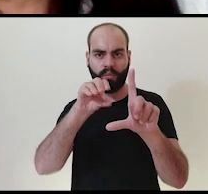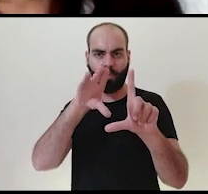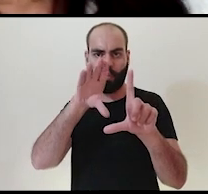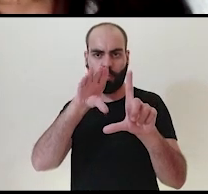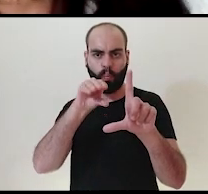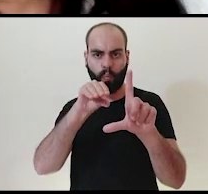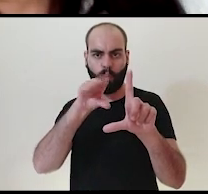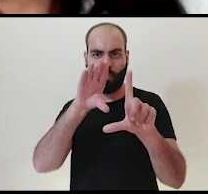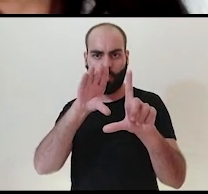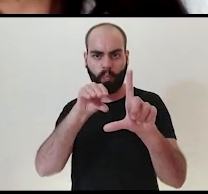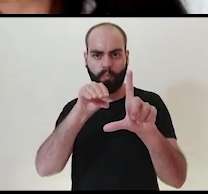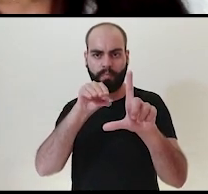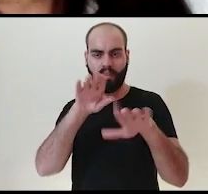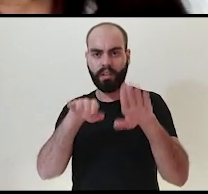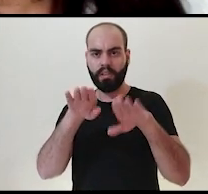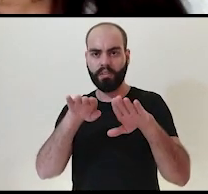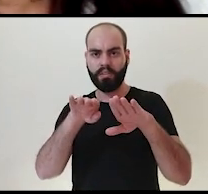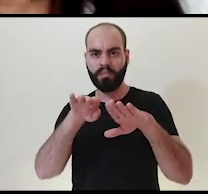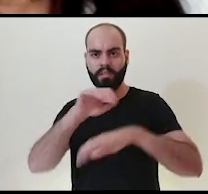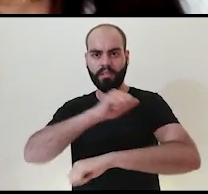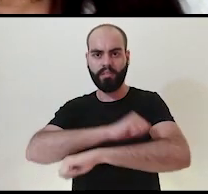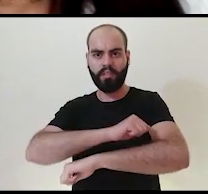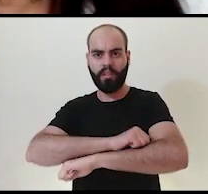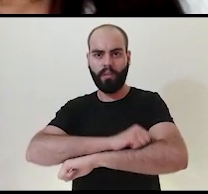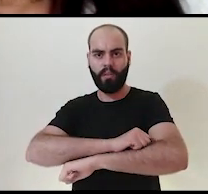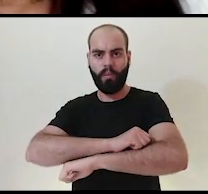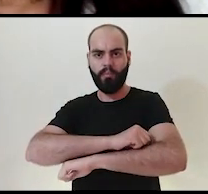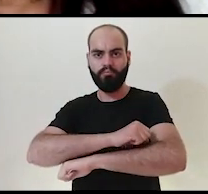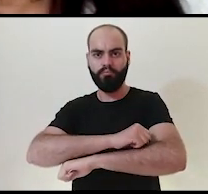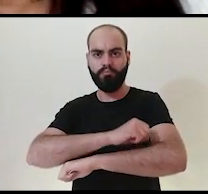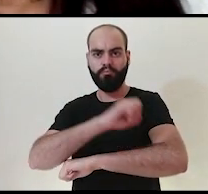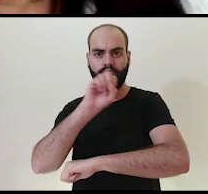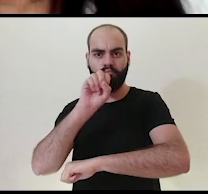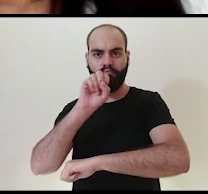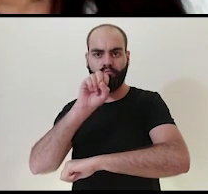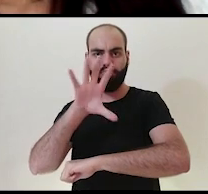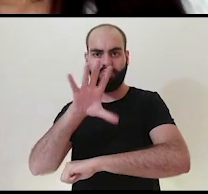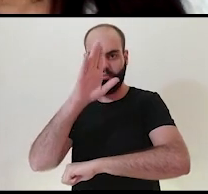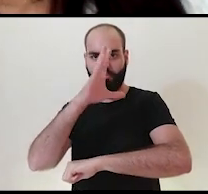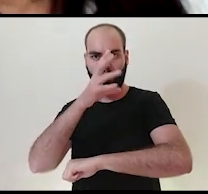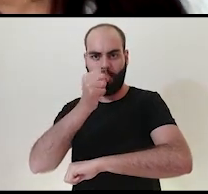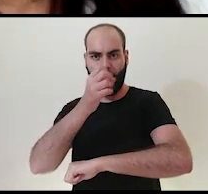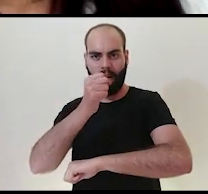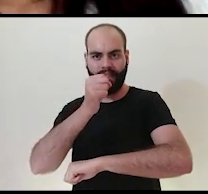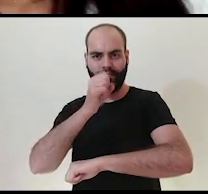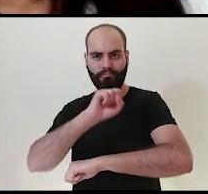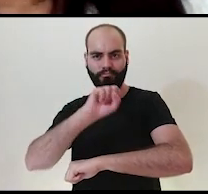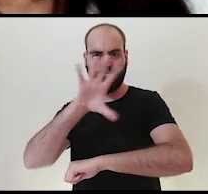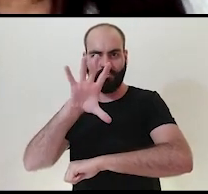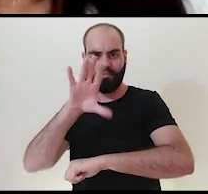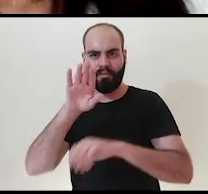branca, principalmente em janela, fica Sim. aquela luz branca estourada. E aí você diminui o realce, já